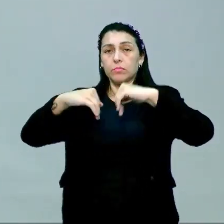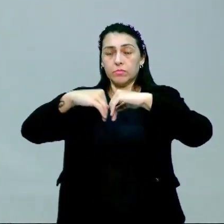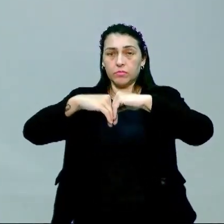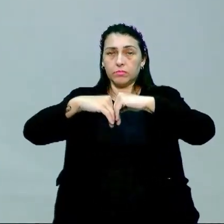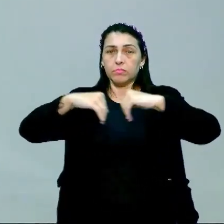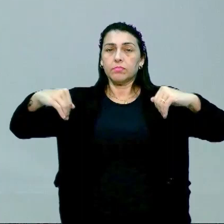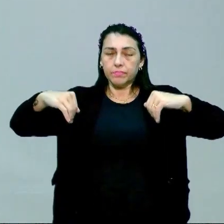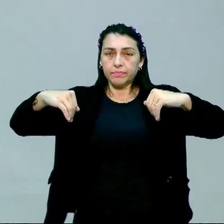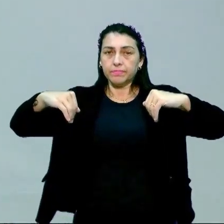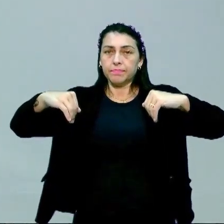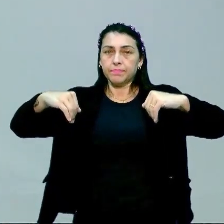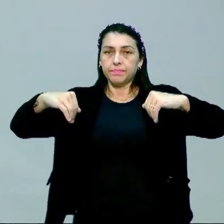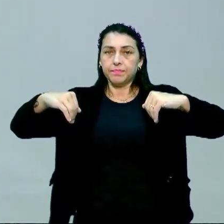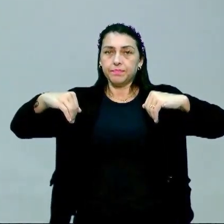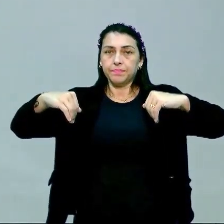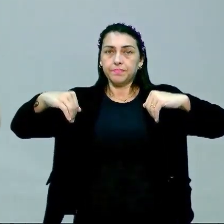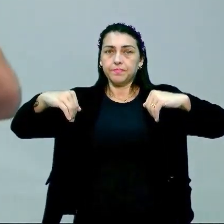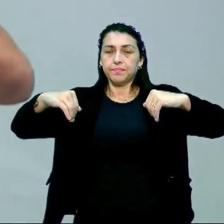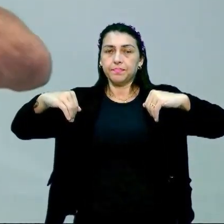ao meio,